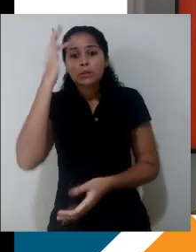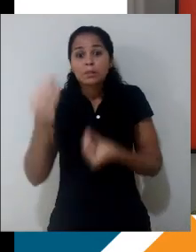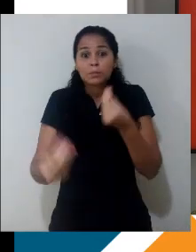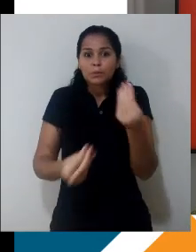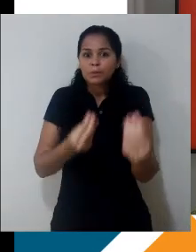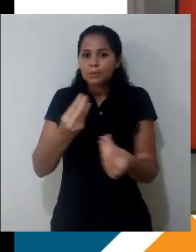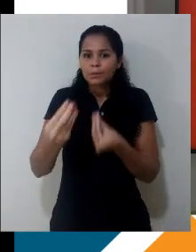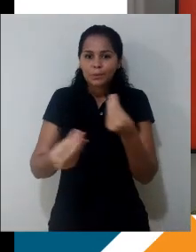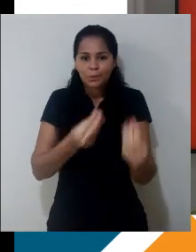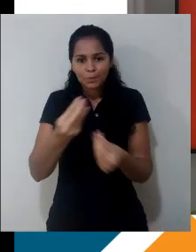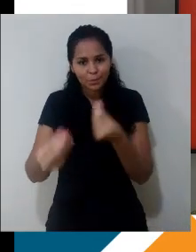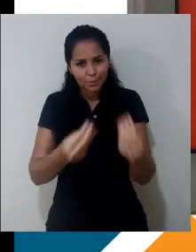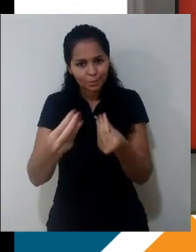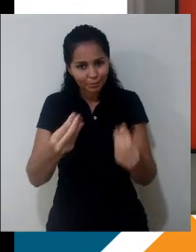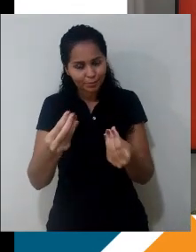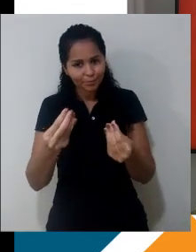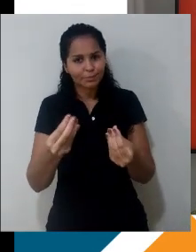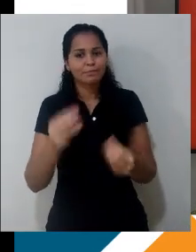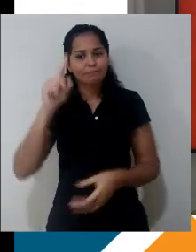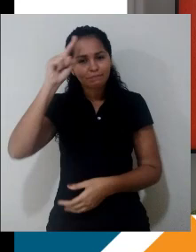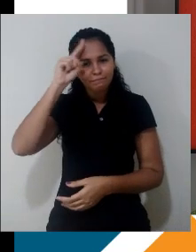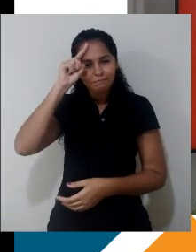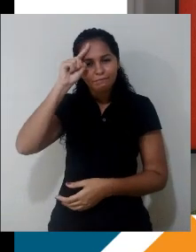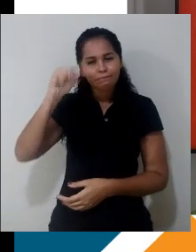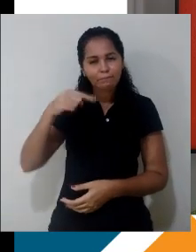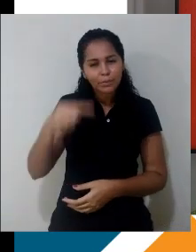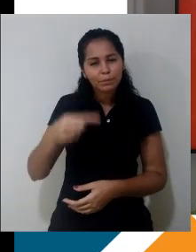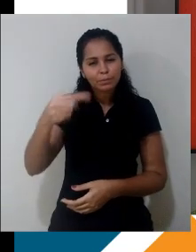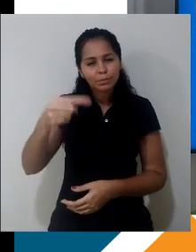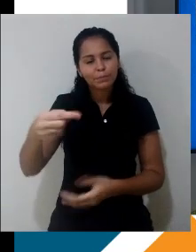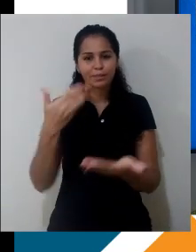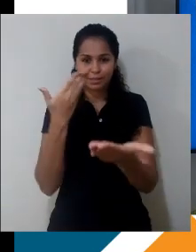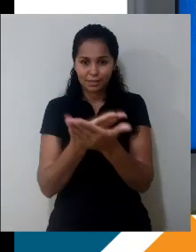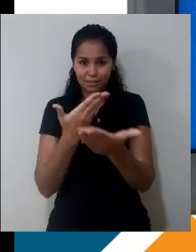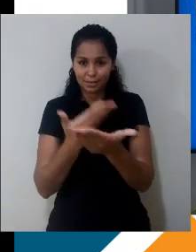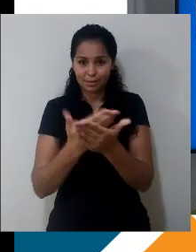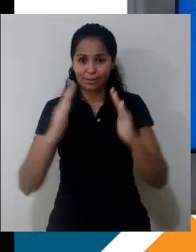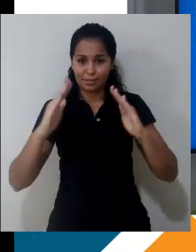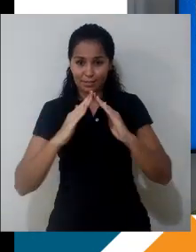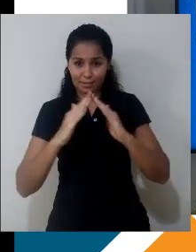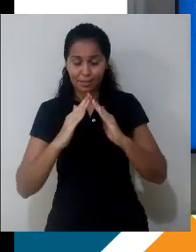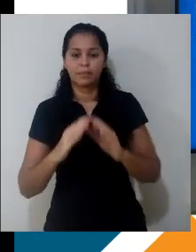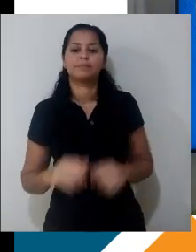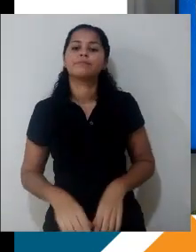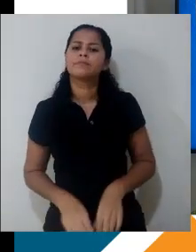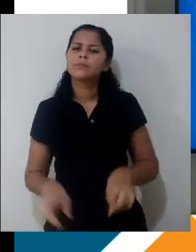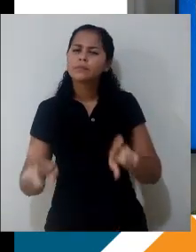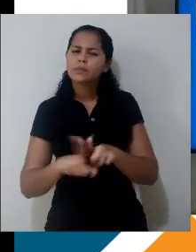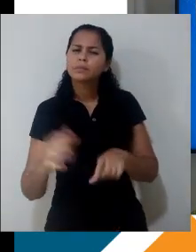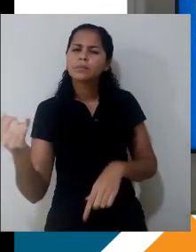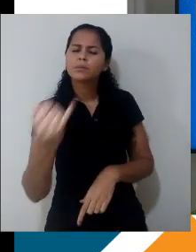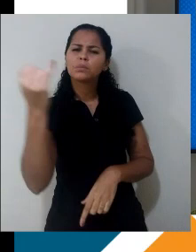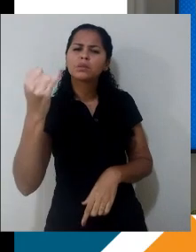é, o ponto de partida para essa rotina de estudos em casa. Existe uma outra questão que eu acho que também é fundamental, que é